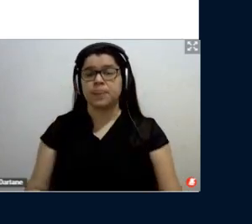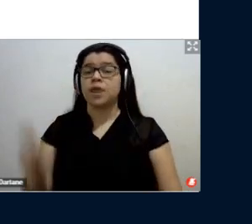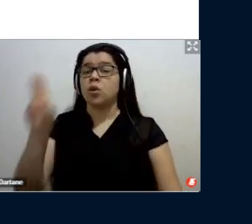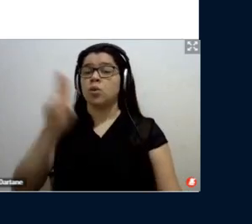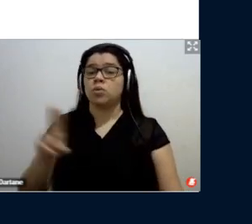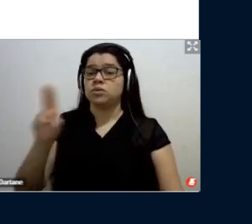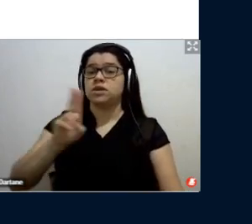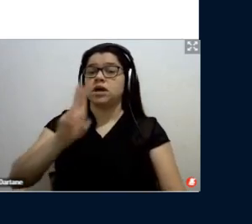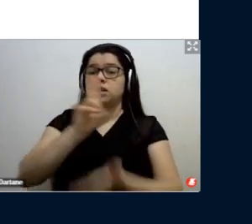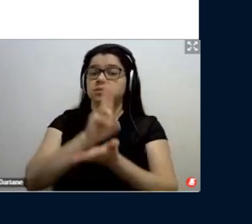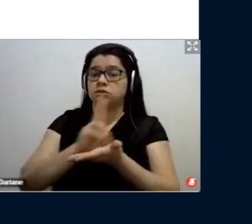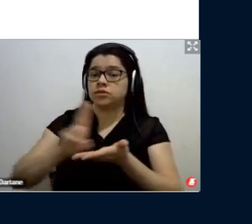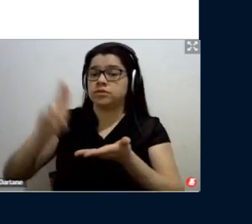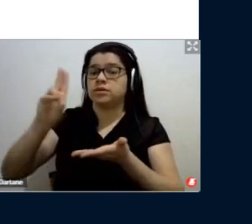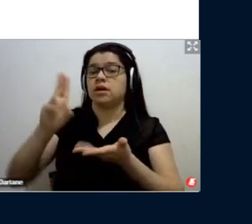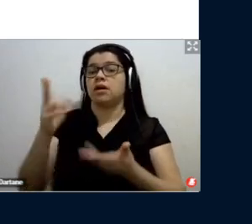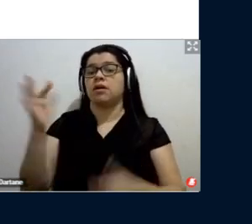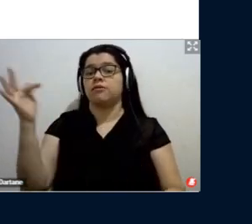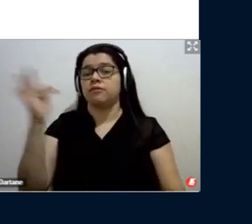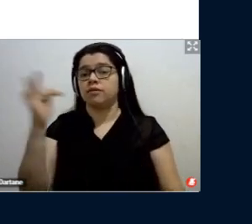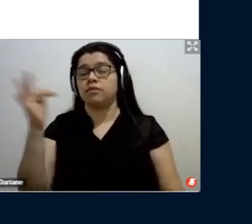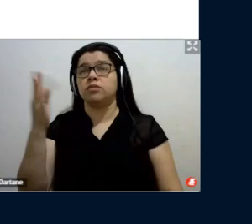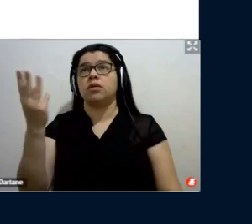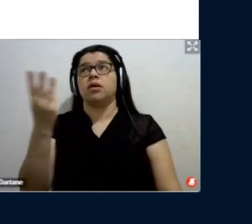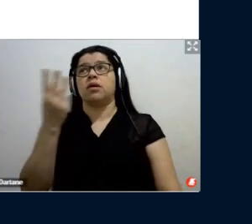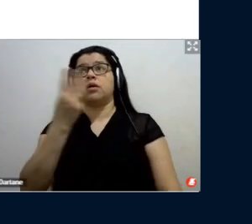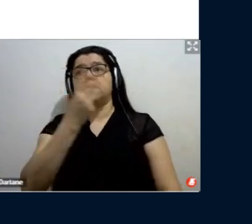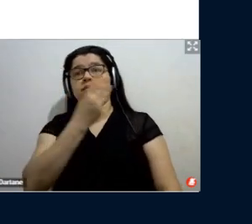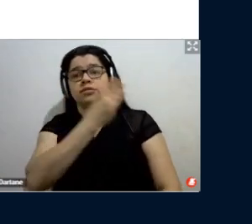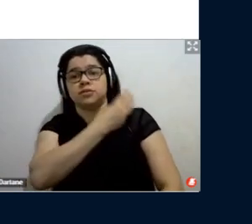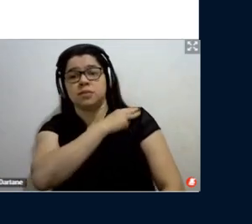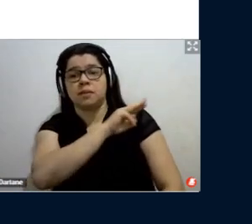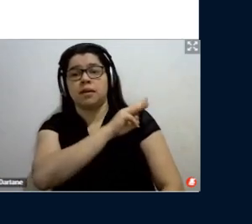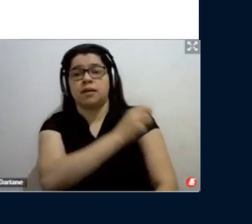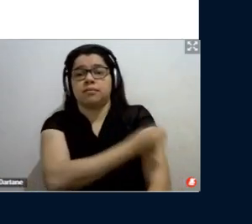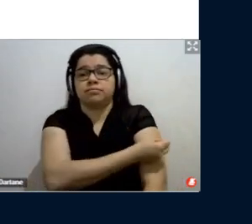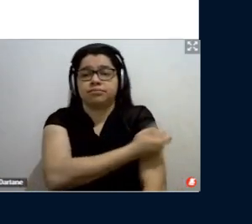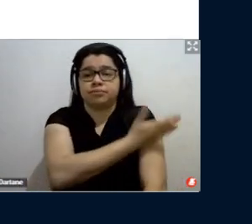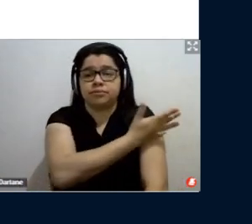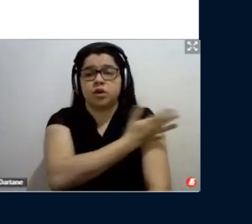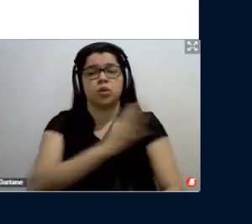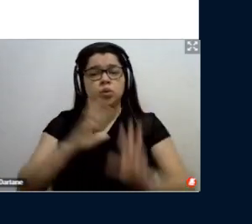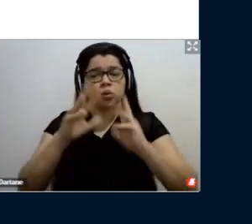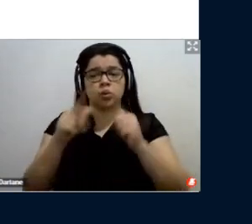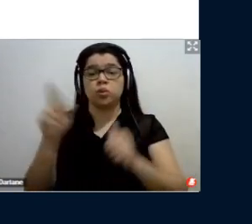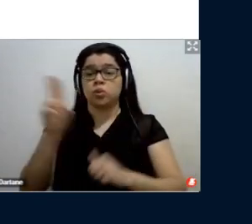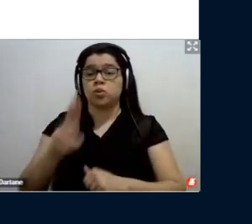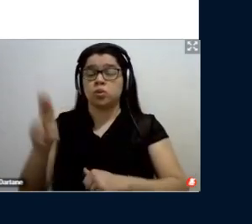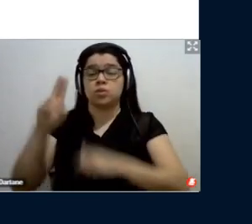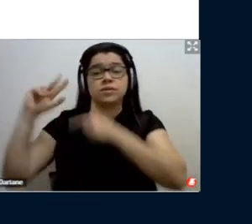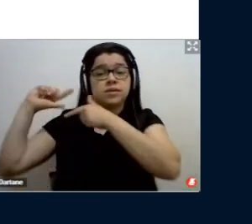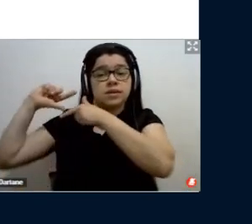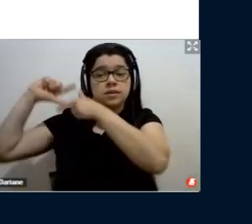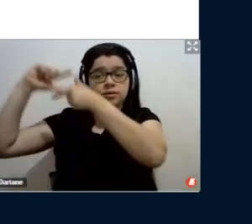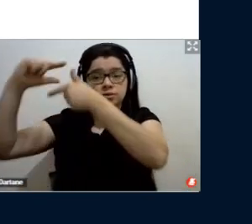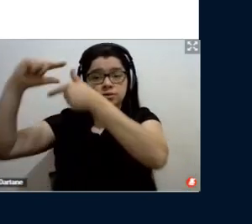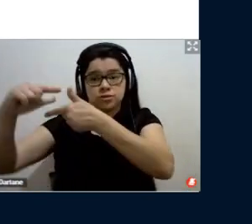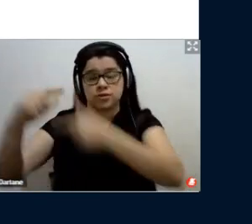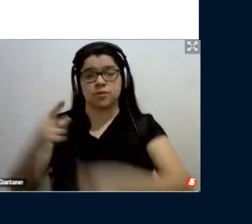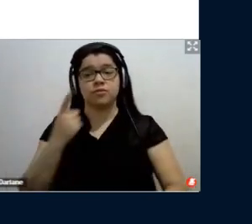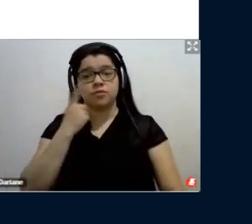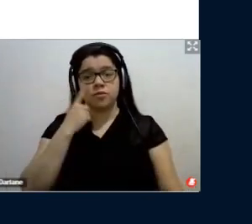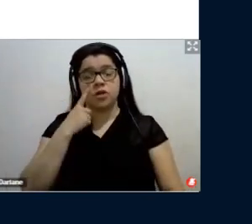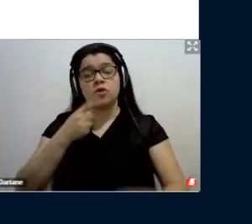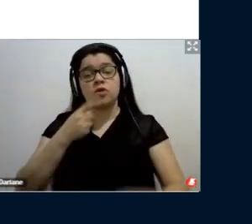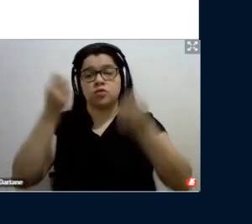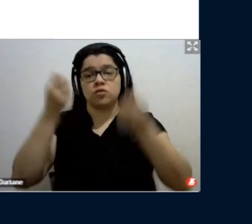educação fundamental e no ensino médio. Tá? Então, nós faremos alguns comentários sobre a função